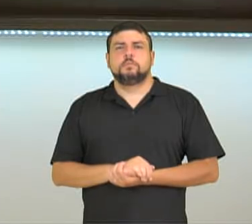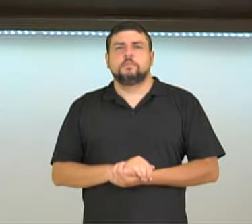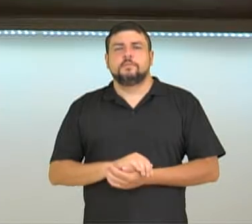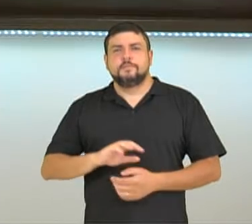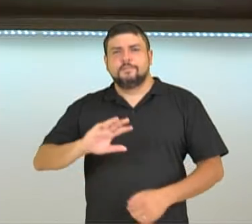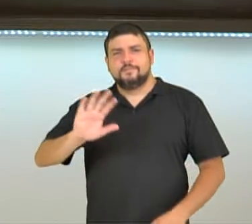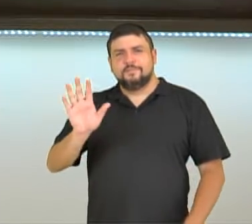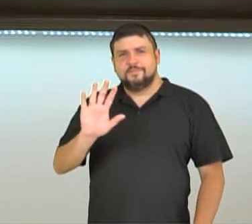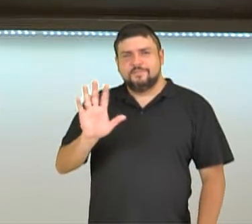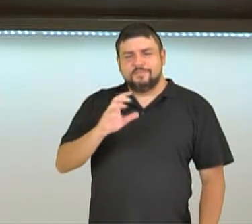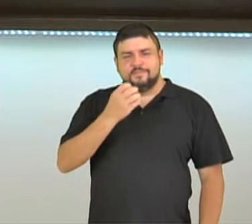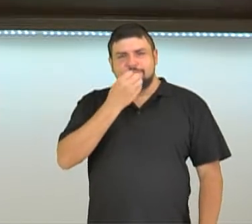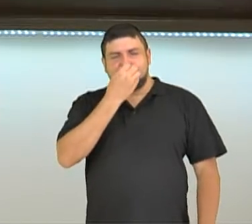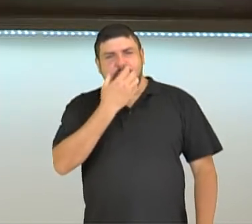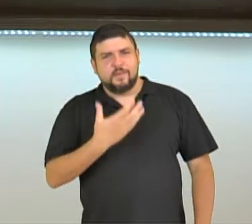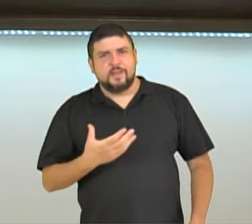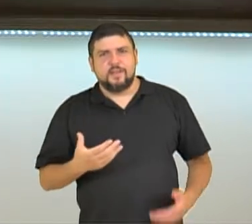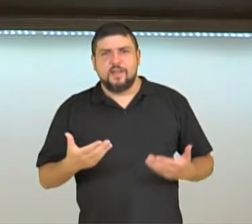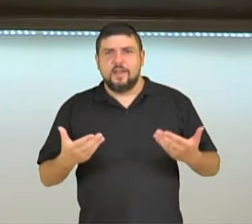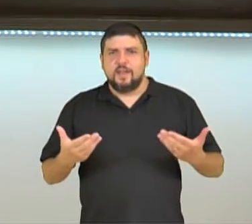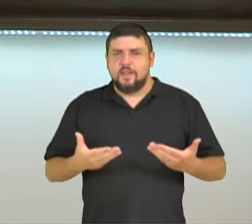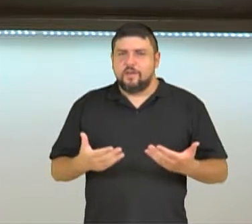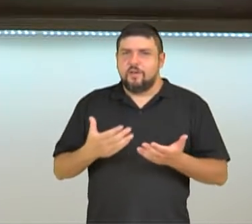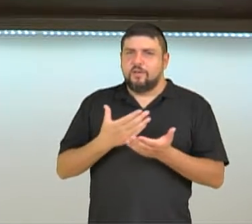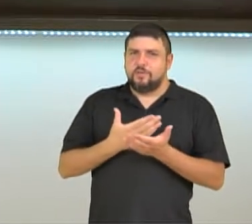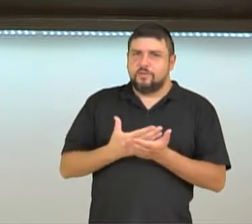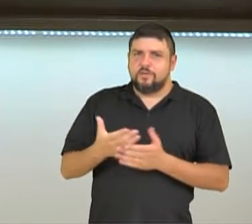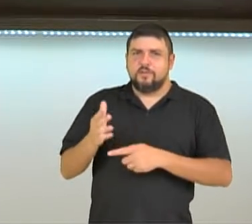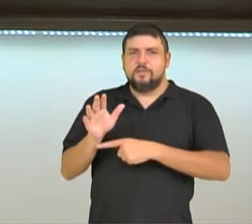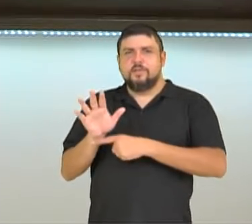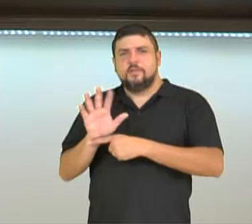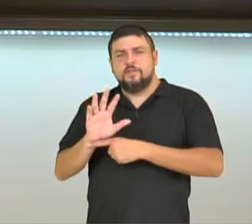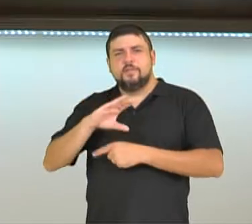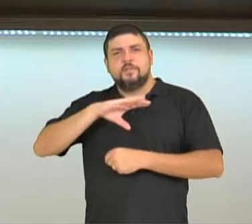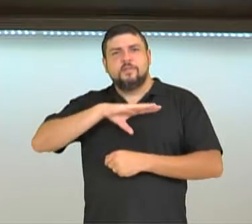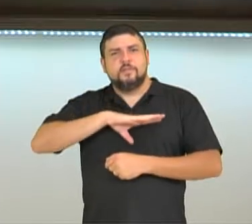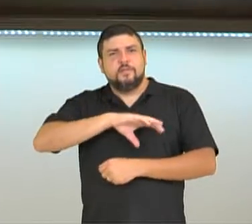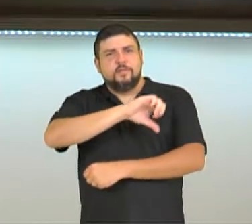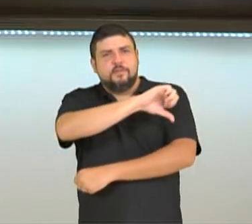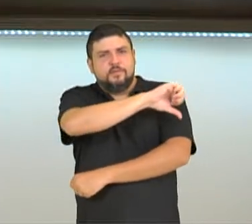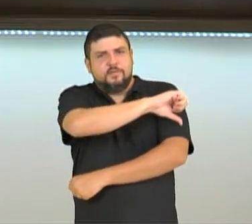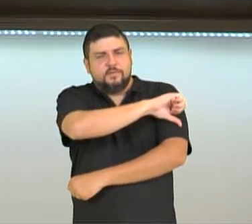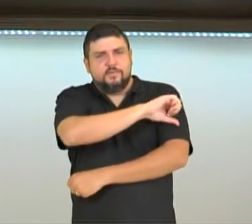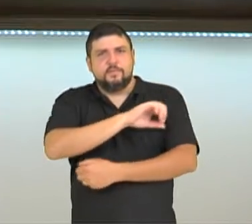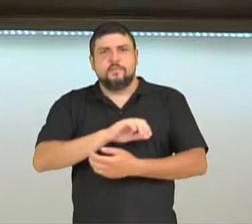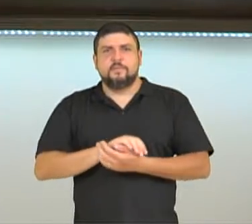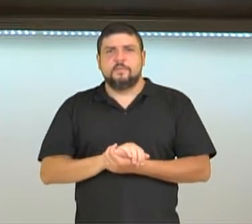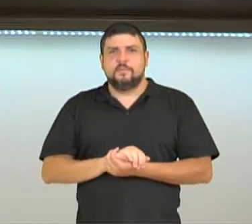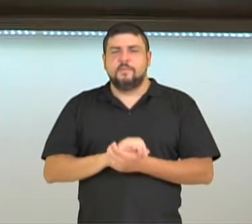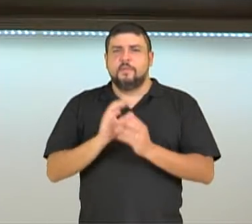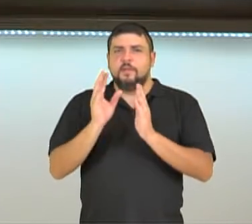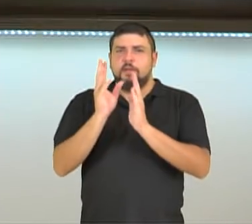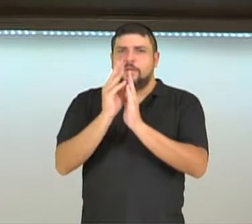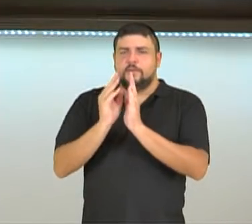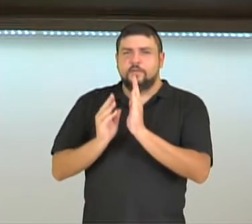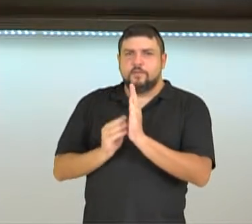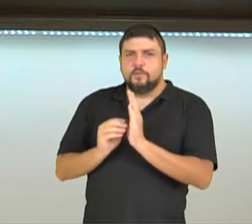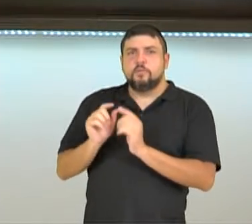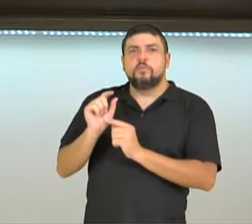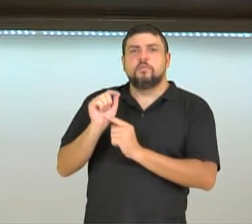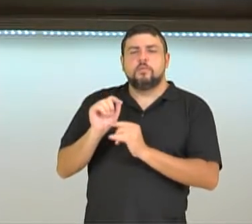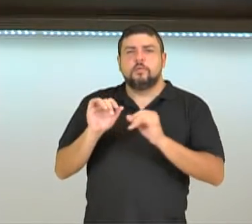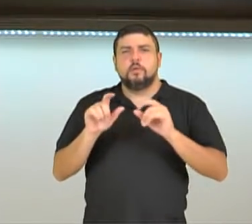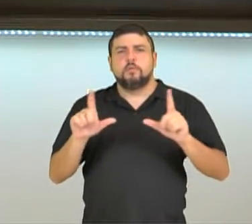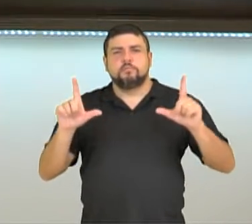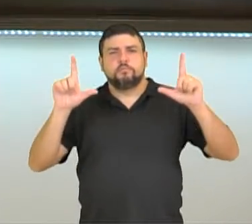Fala galera, beleza? Estamos começando o nosso vídeo de língua portuguesa do nono ano. O nosso conteúdo é cartaz